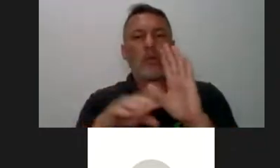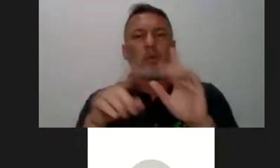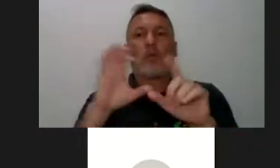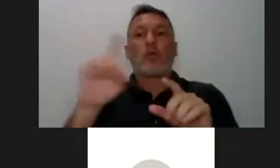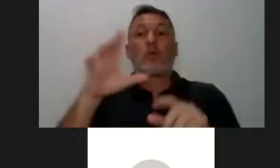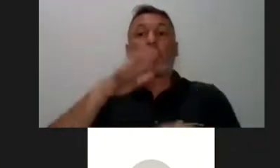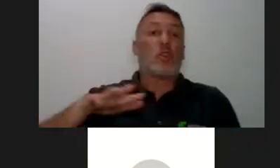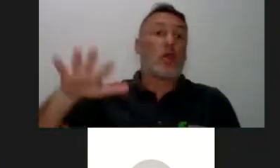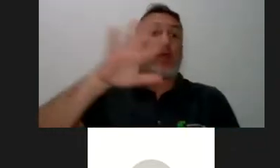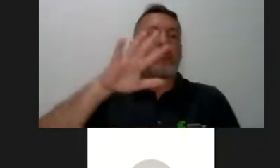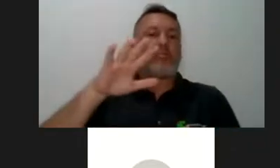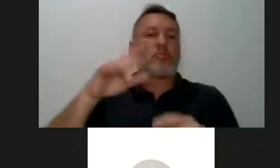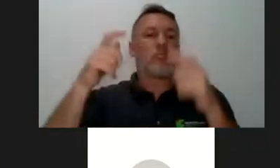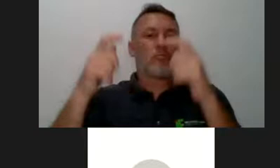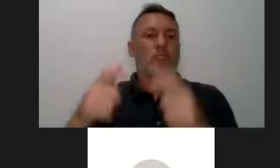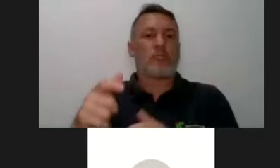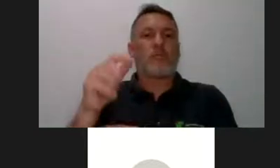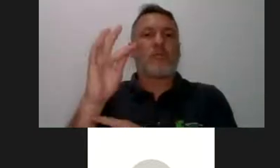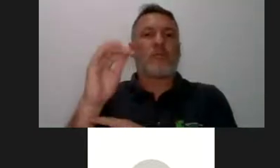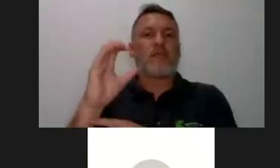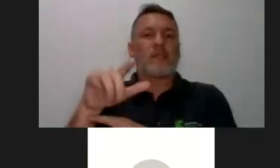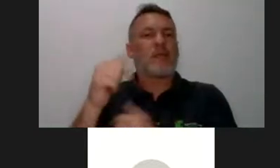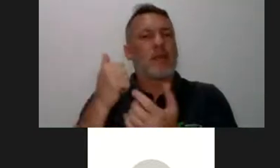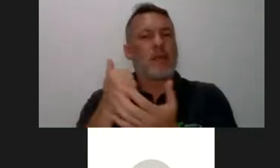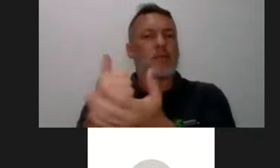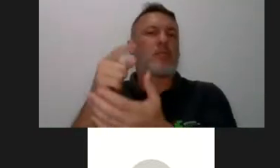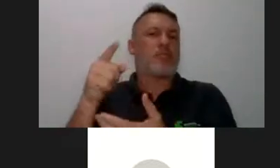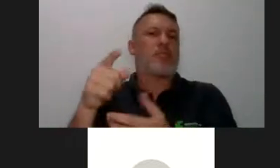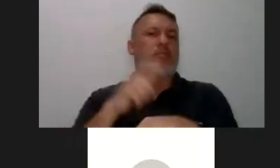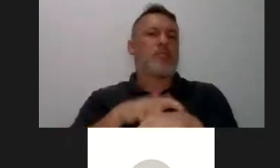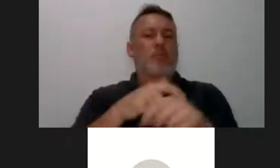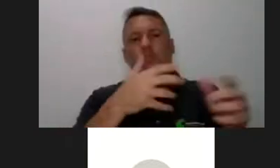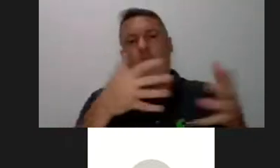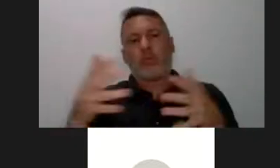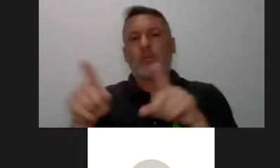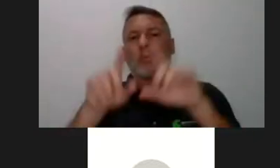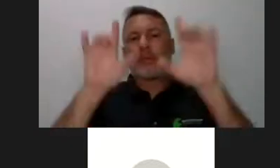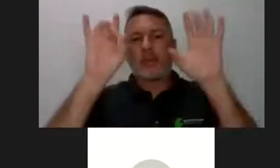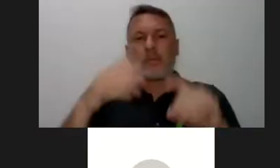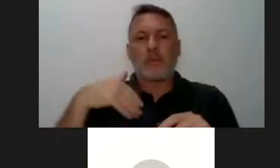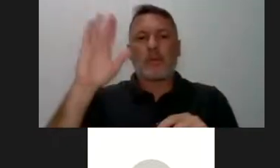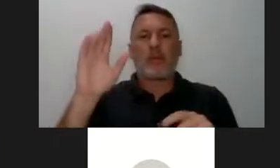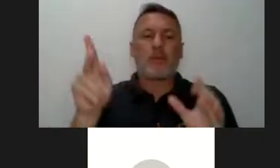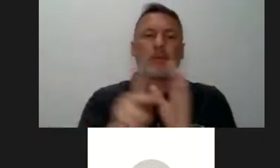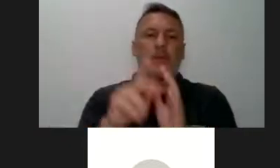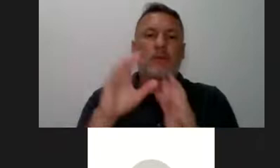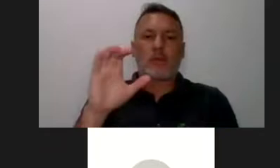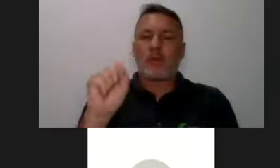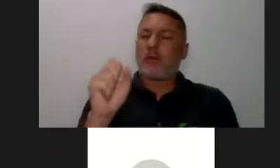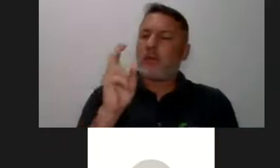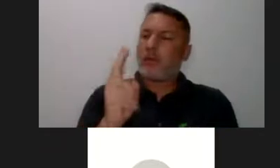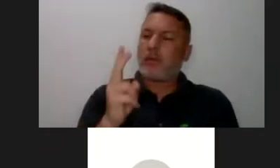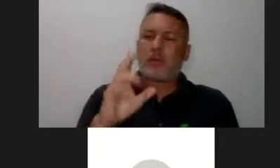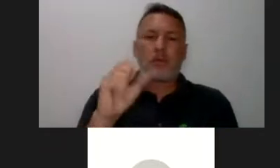evento, que apoiou a FECINC a todo momento. E, mais especialmente ainda, a ACS, que sempre colaborou